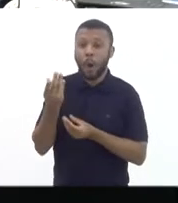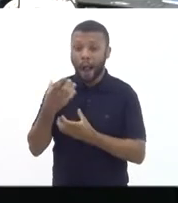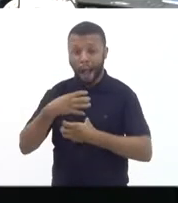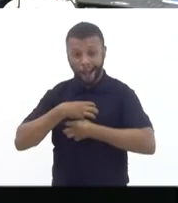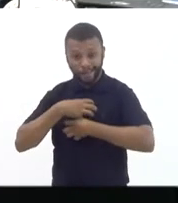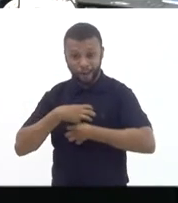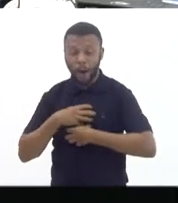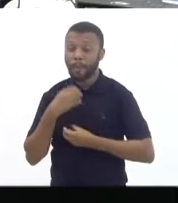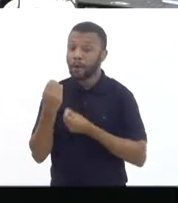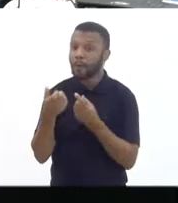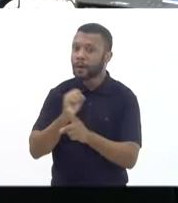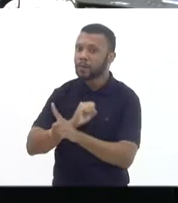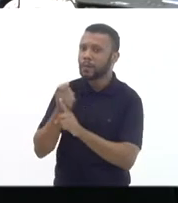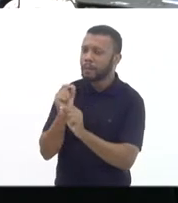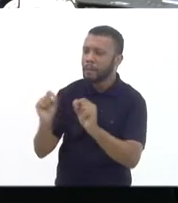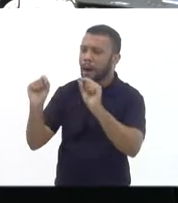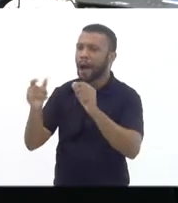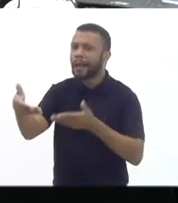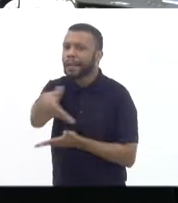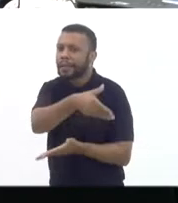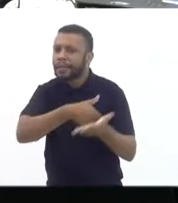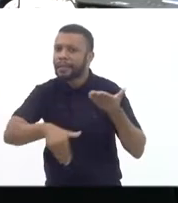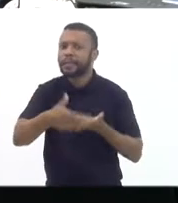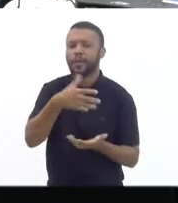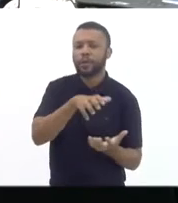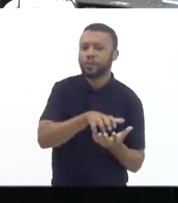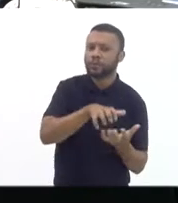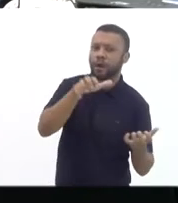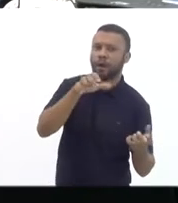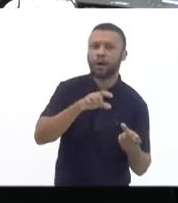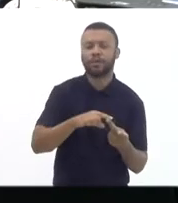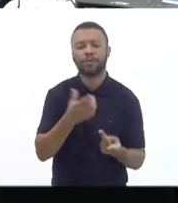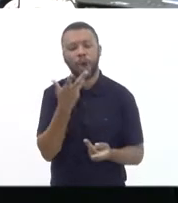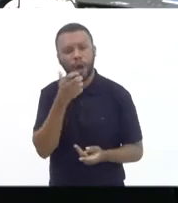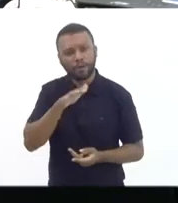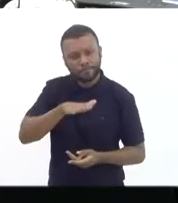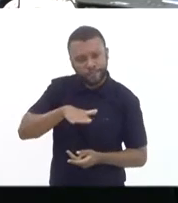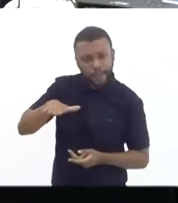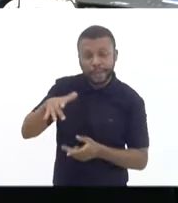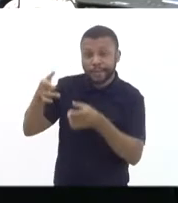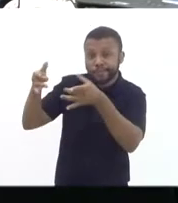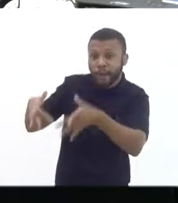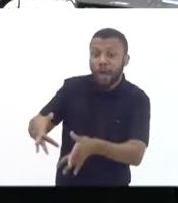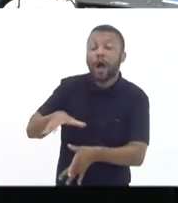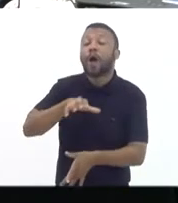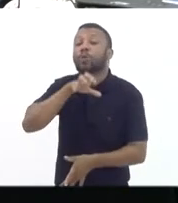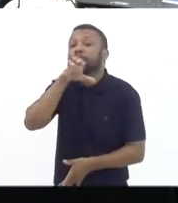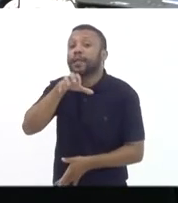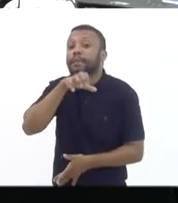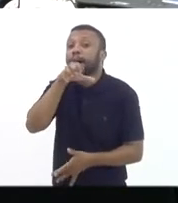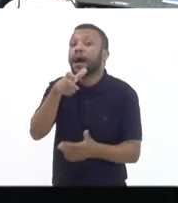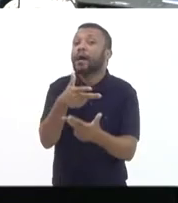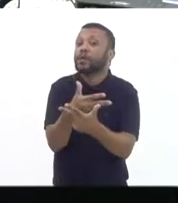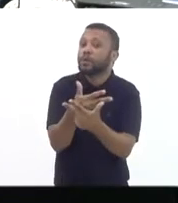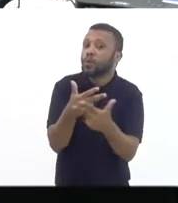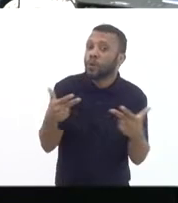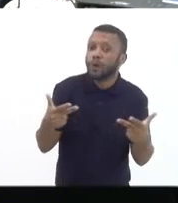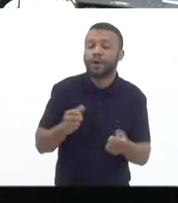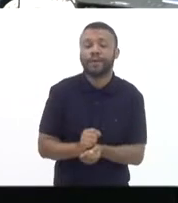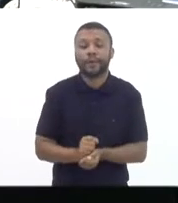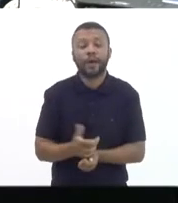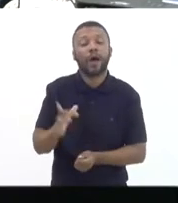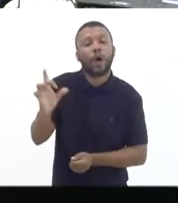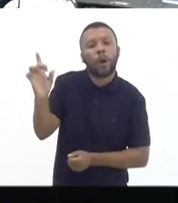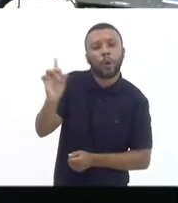seus idosos, com seus menores abandonados, com seus animais, com as pessoas com